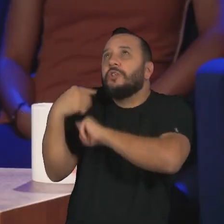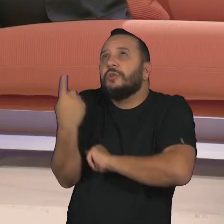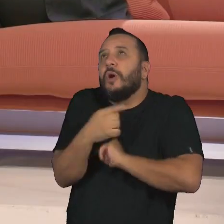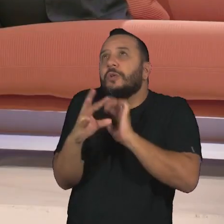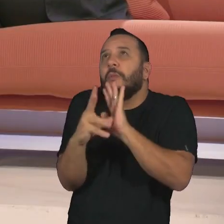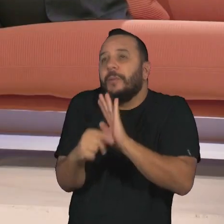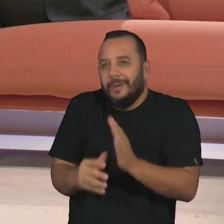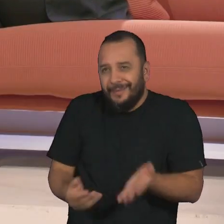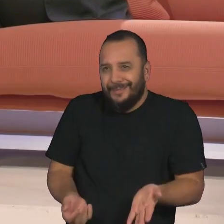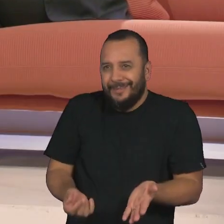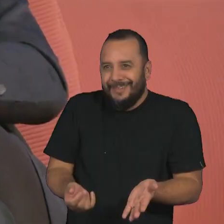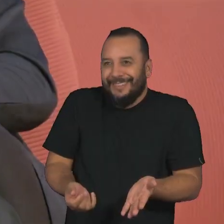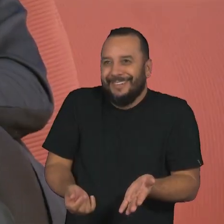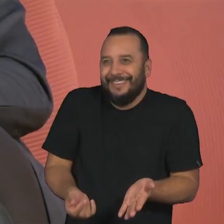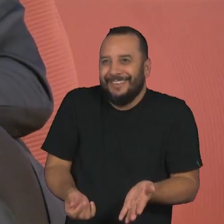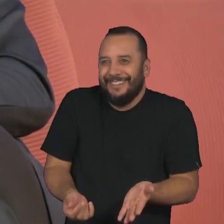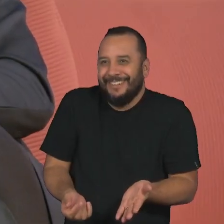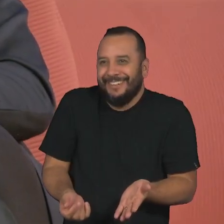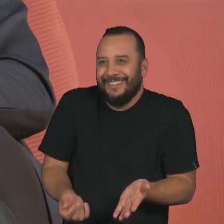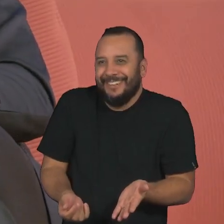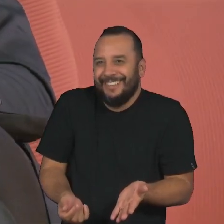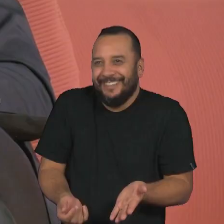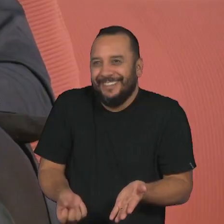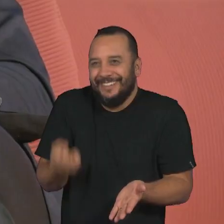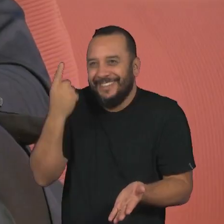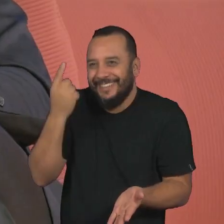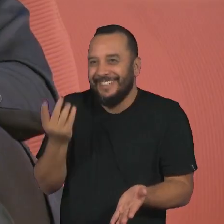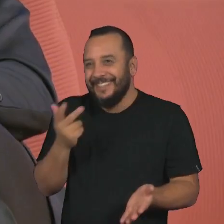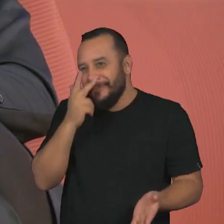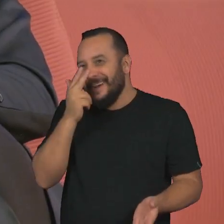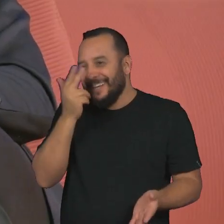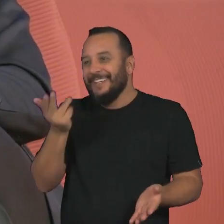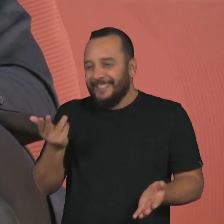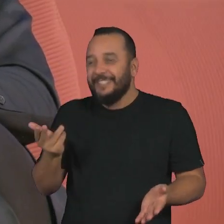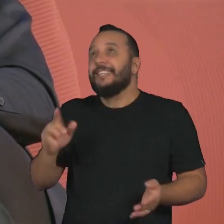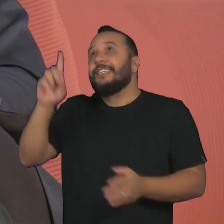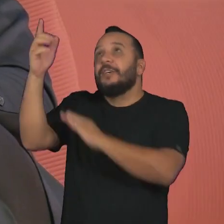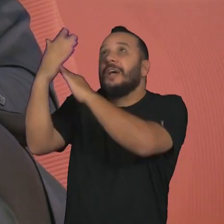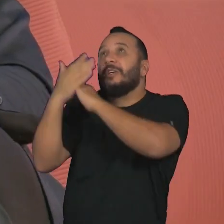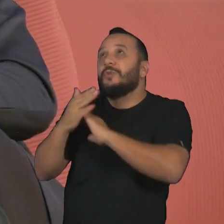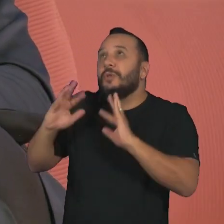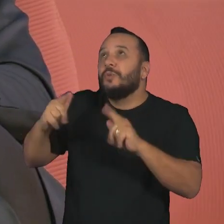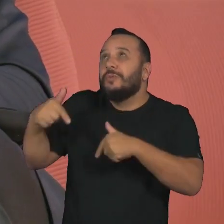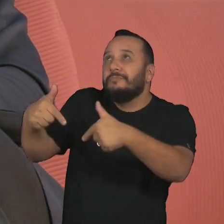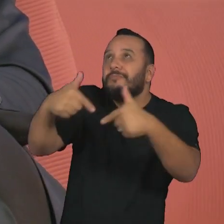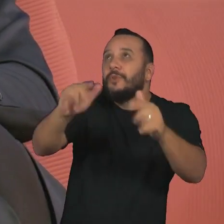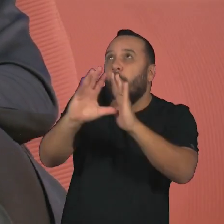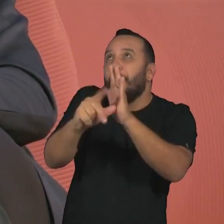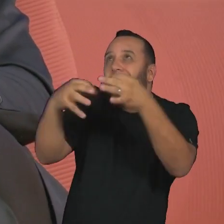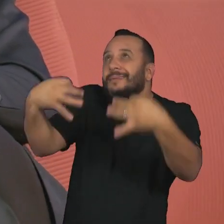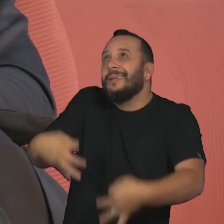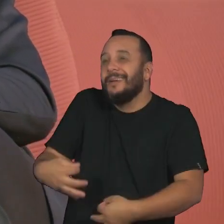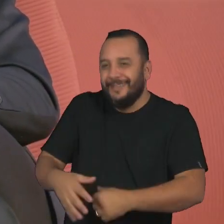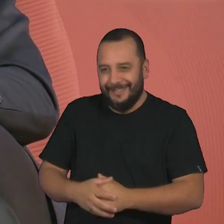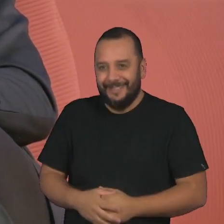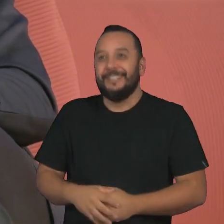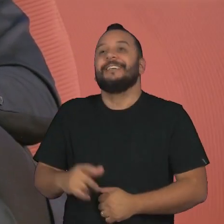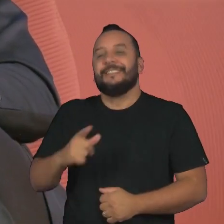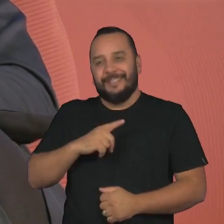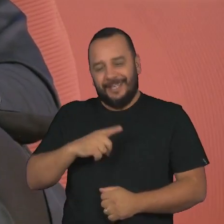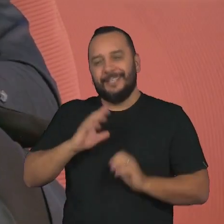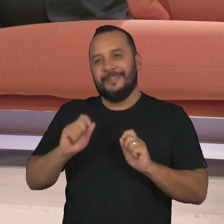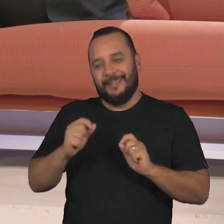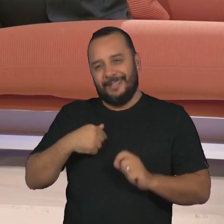Então, assim, tem uma coisa meio, né, para dar tudo certo. E por aí vai, né? Tem um jesuíta cubano que